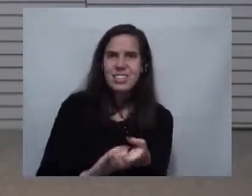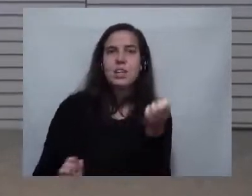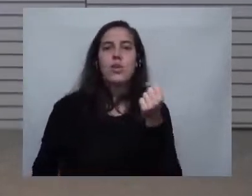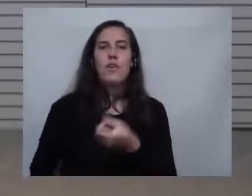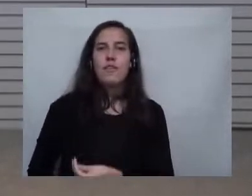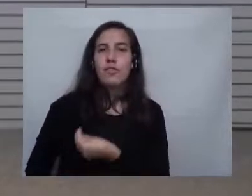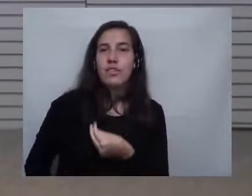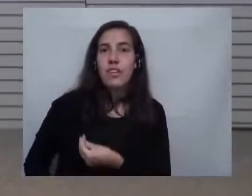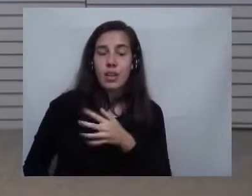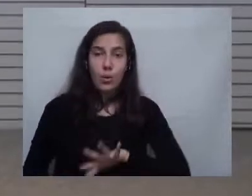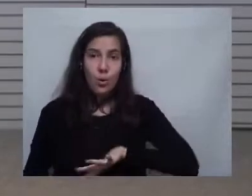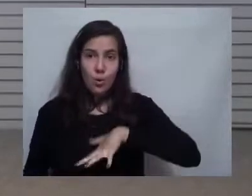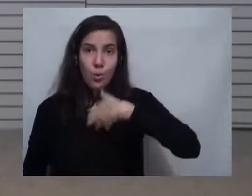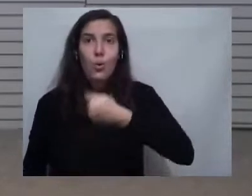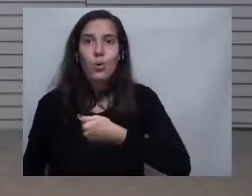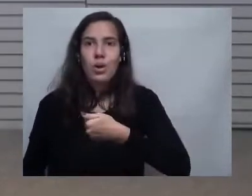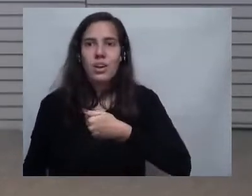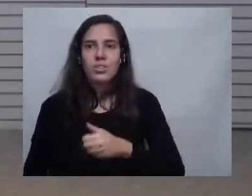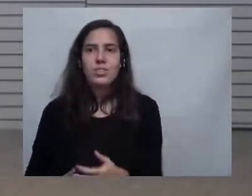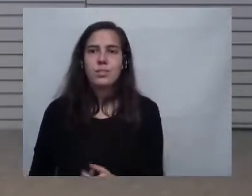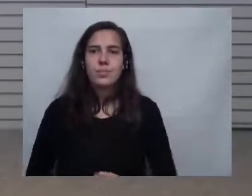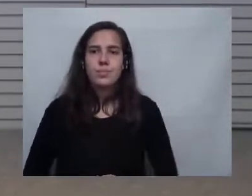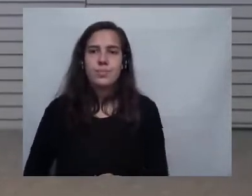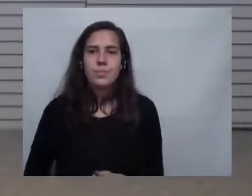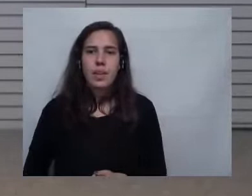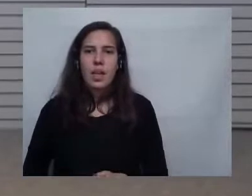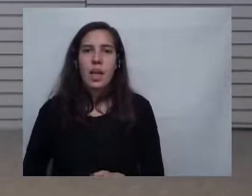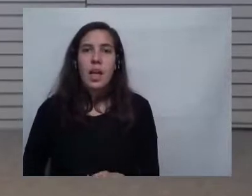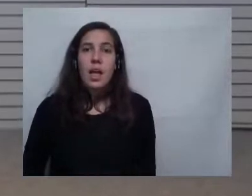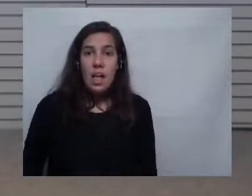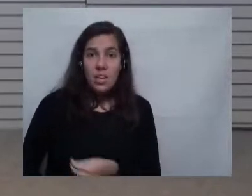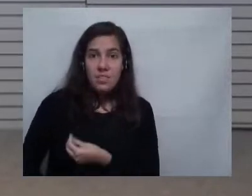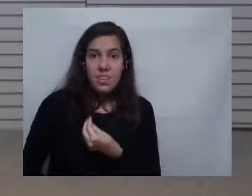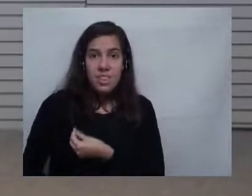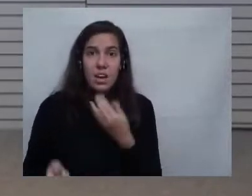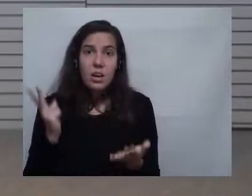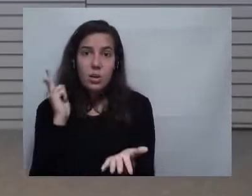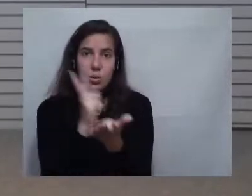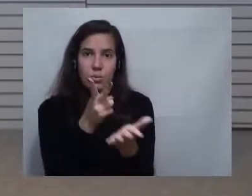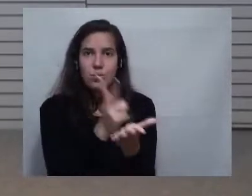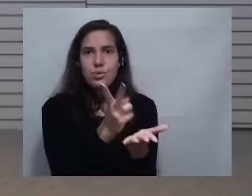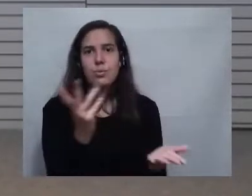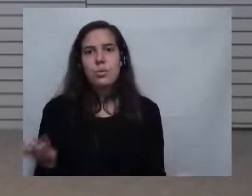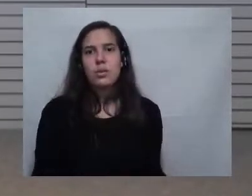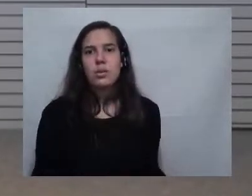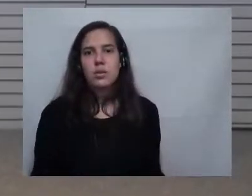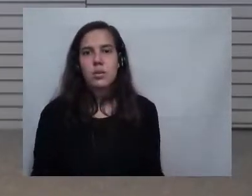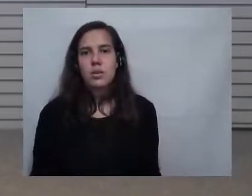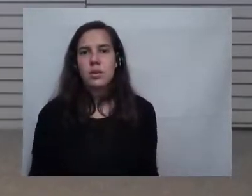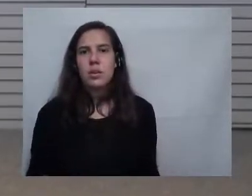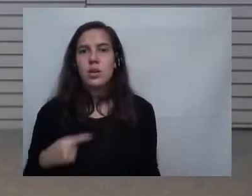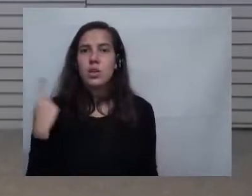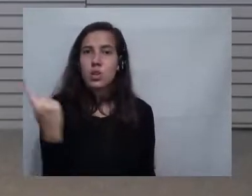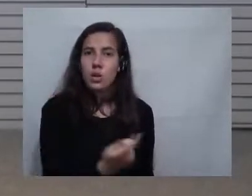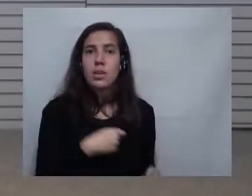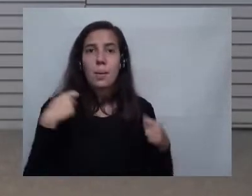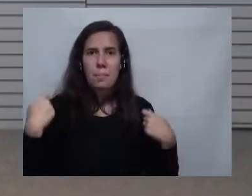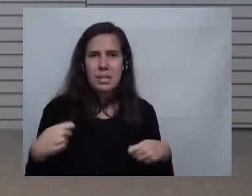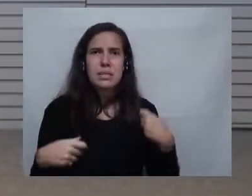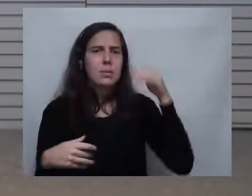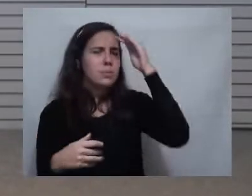bom graças a Deus é mas a vida segue se você tem que fazer seu